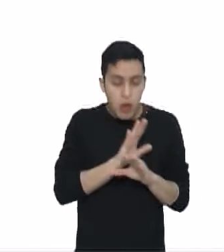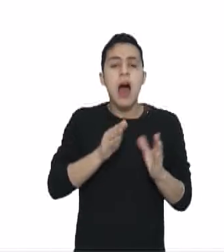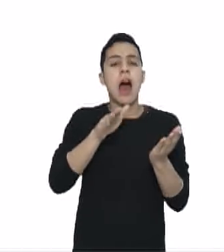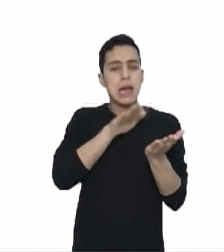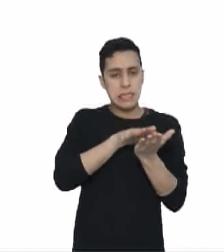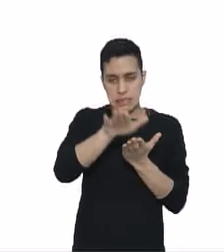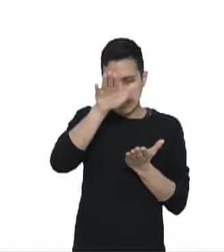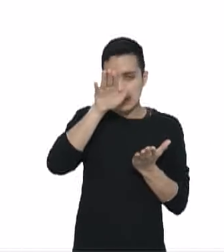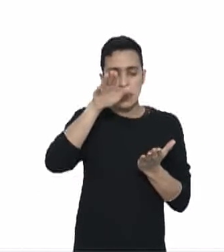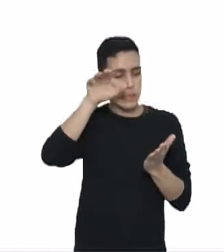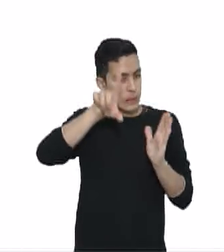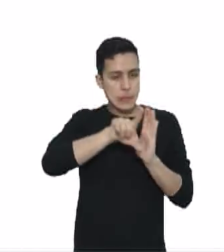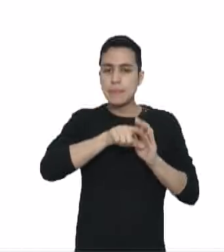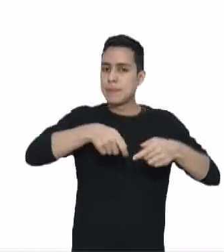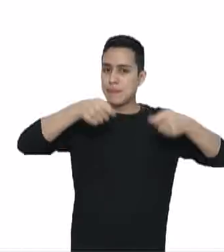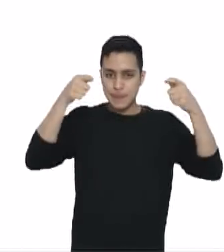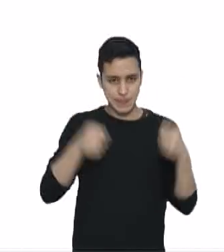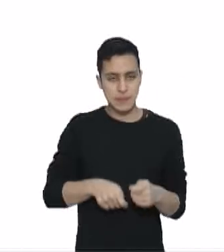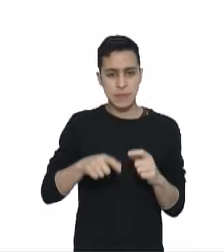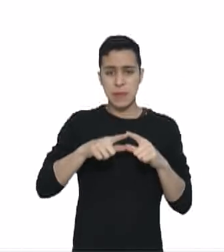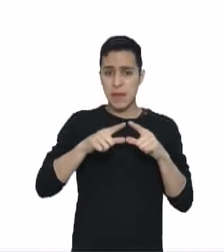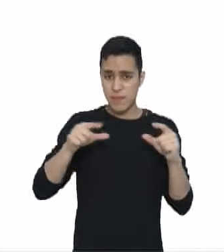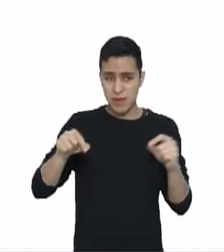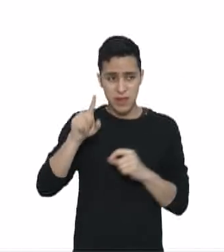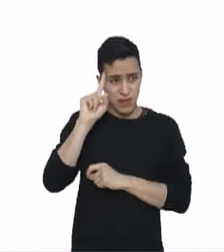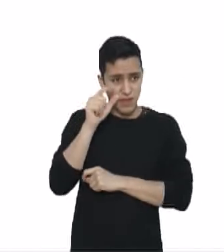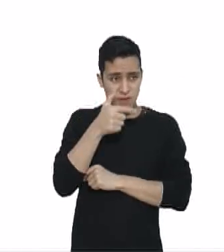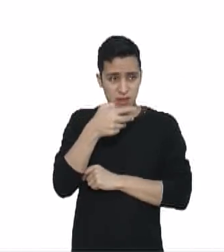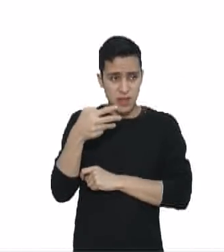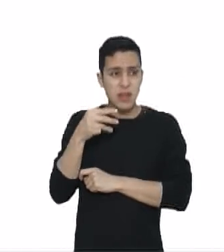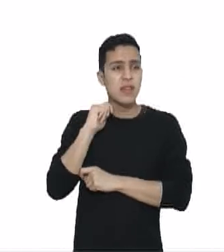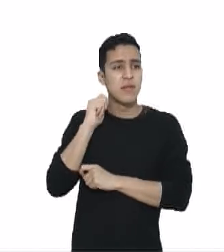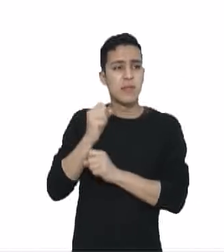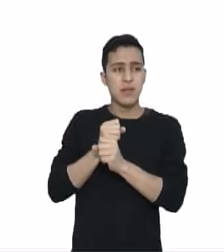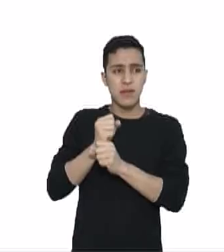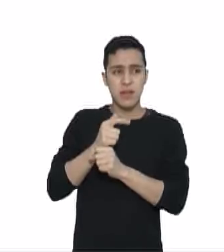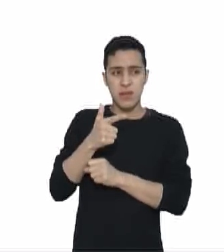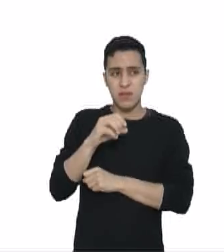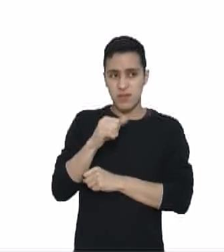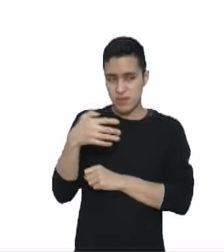publicação oficial, Brasília, 23 de abril de 2014,